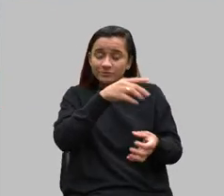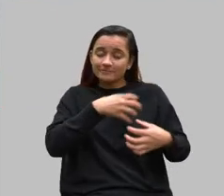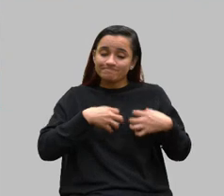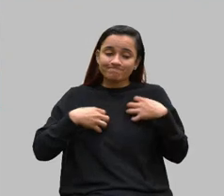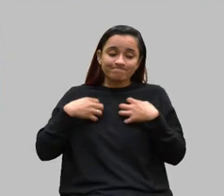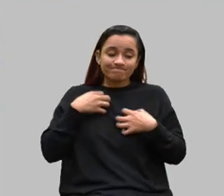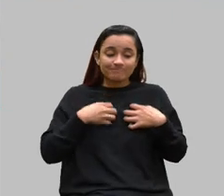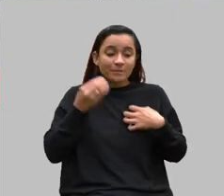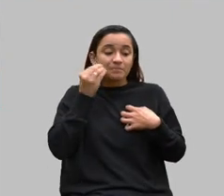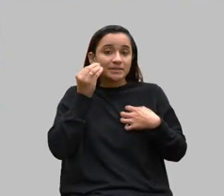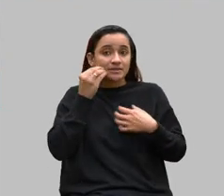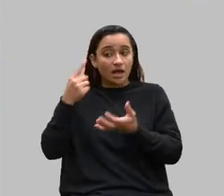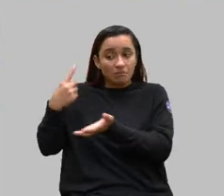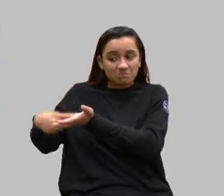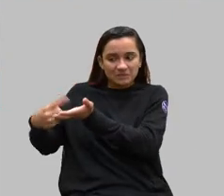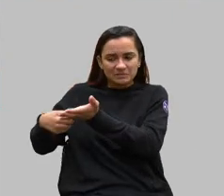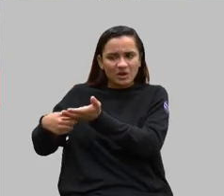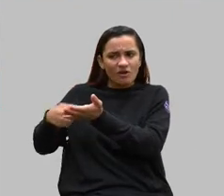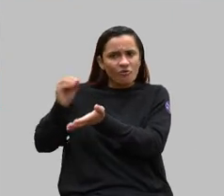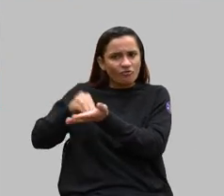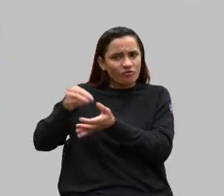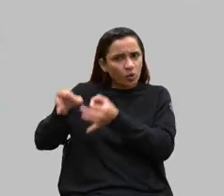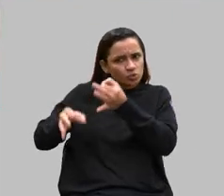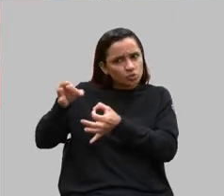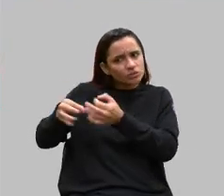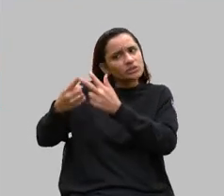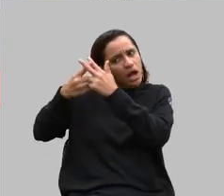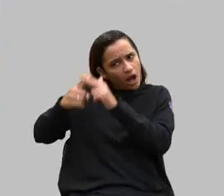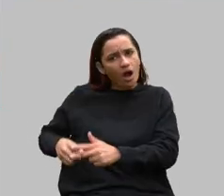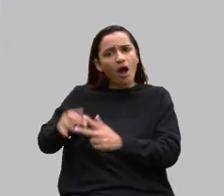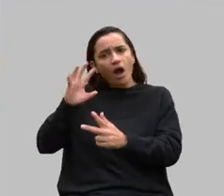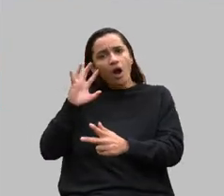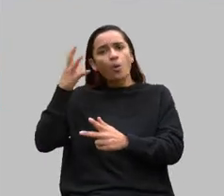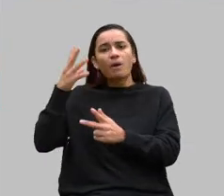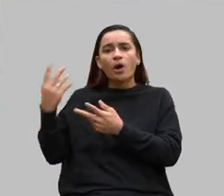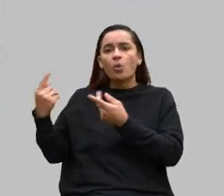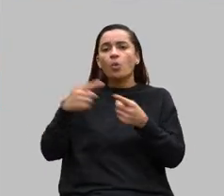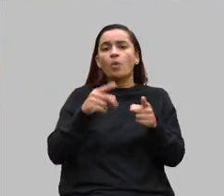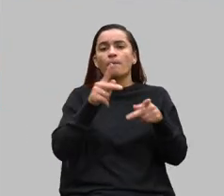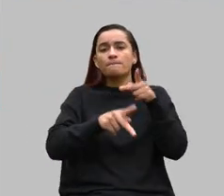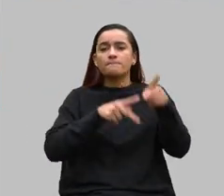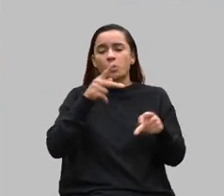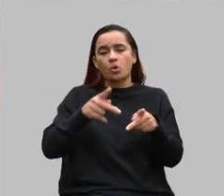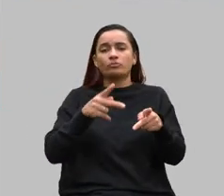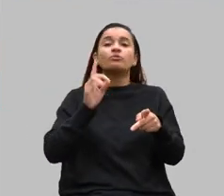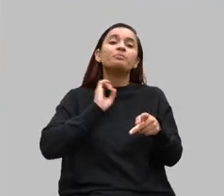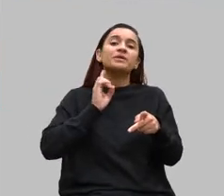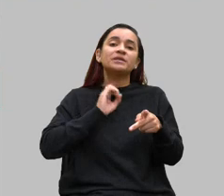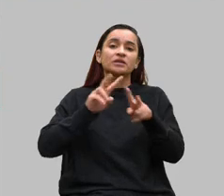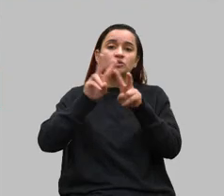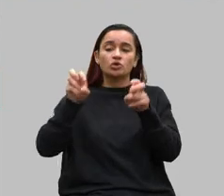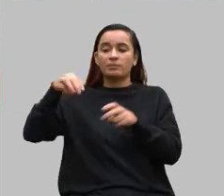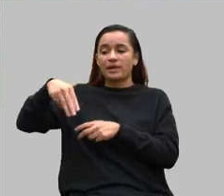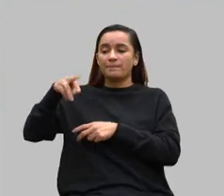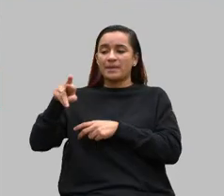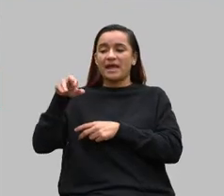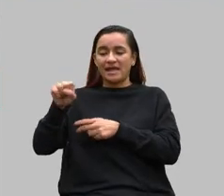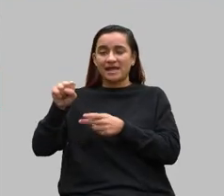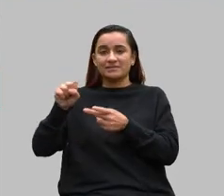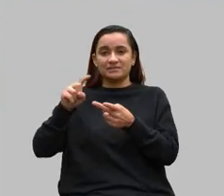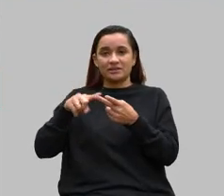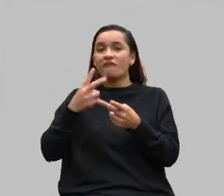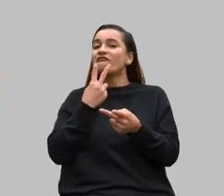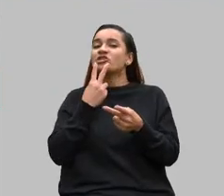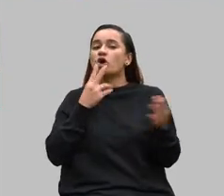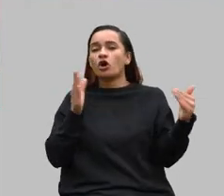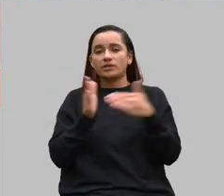né reparar essa injustiça né com o povo Mineiro quando a gente fala da renovação da mrss e da Vitória Minas um segundo flanco de batalha e